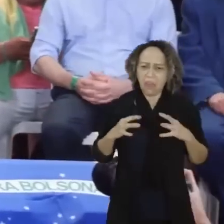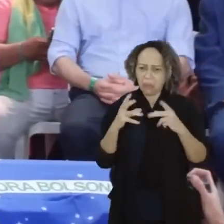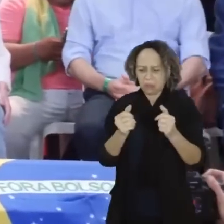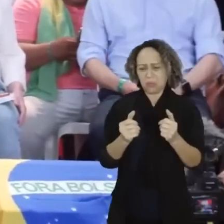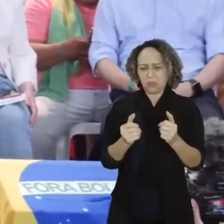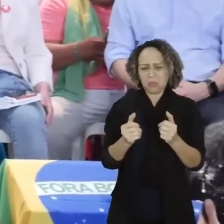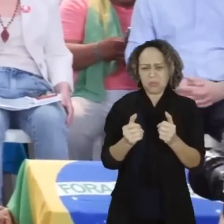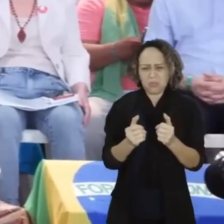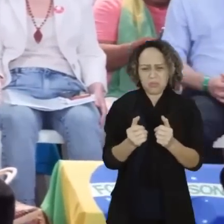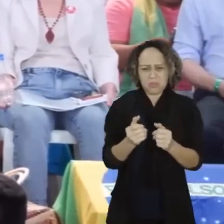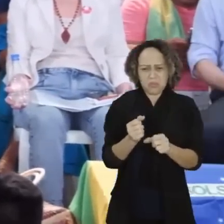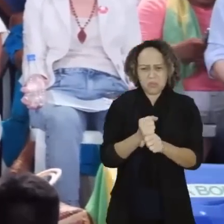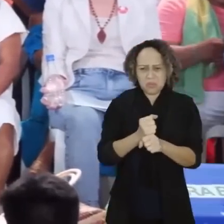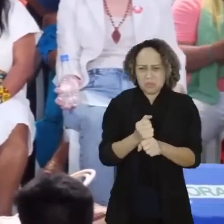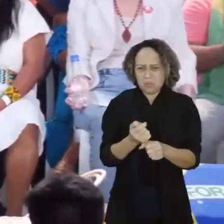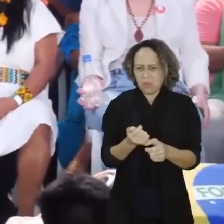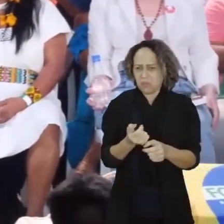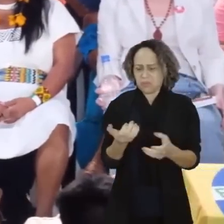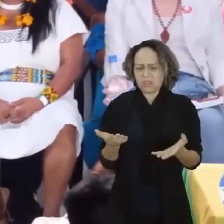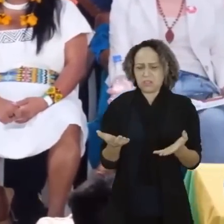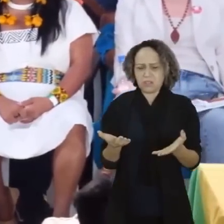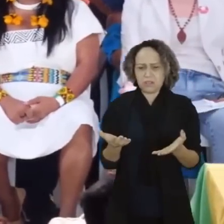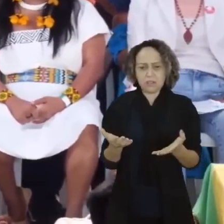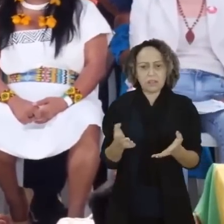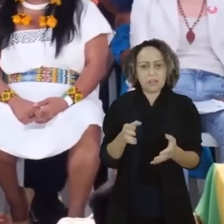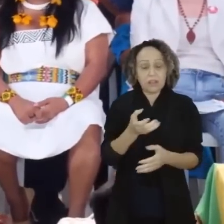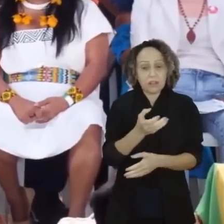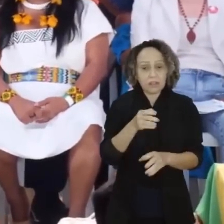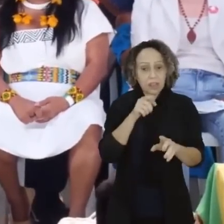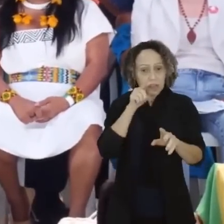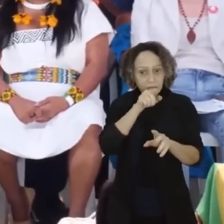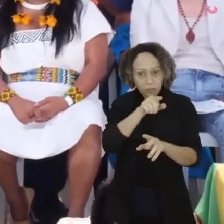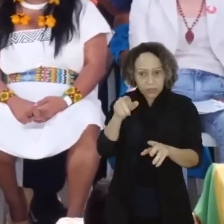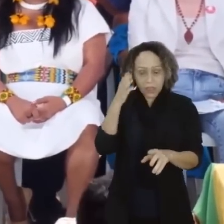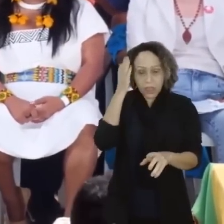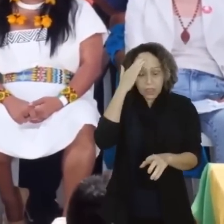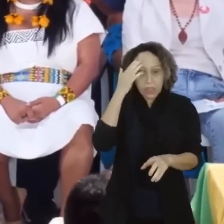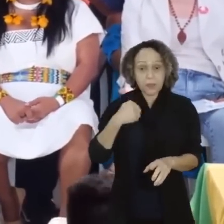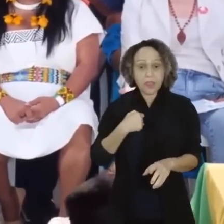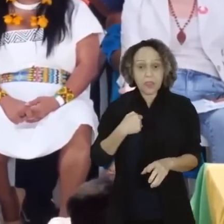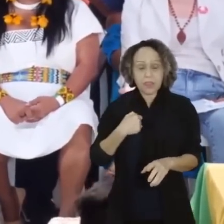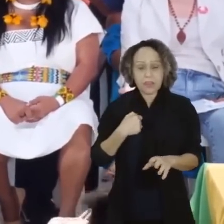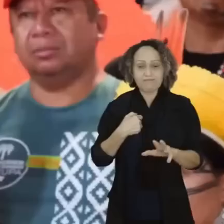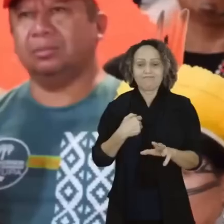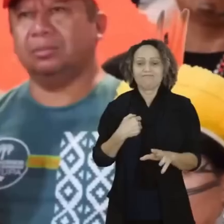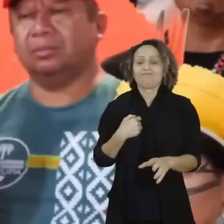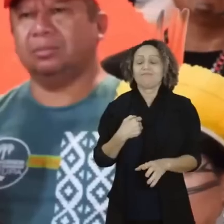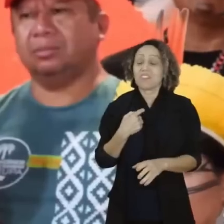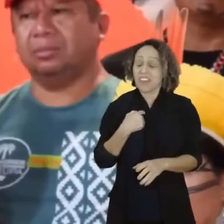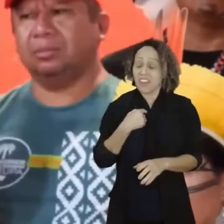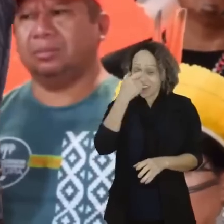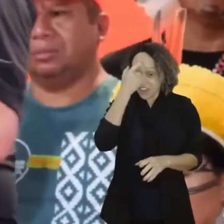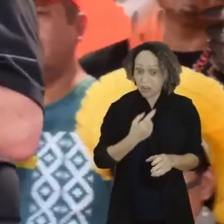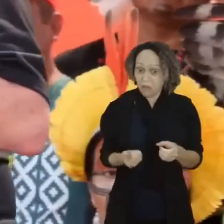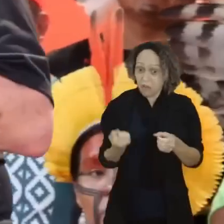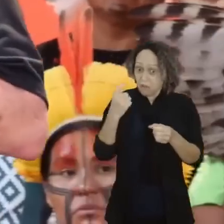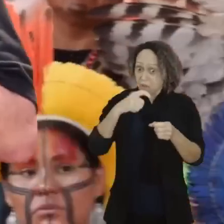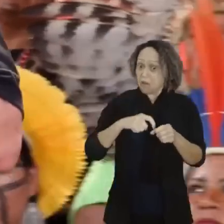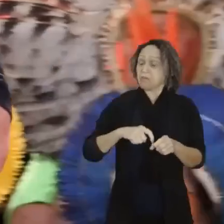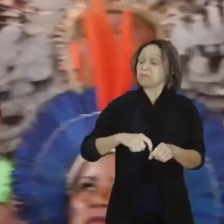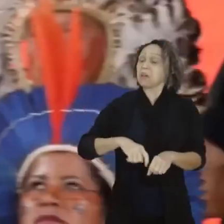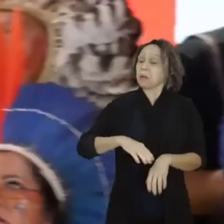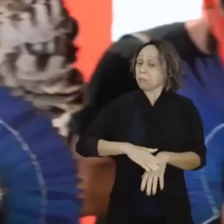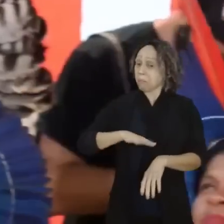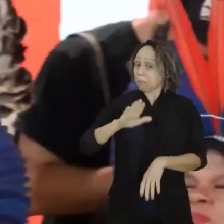anos. Eu quero que vocês saibam que eu vou votar mais sabido. Vou